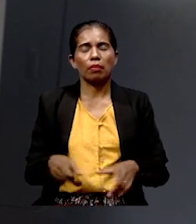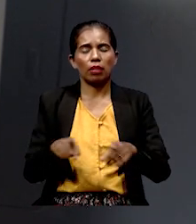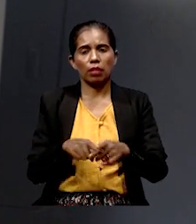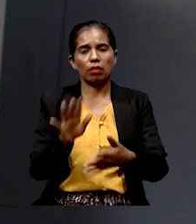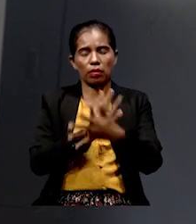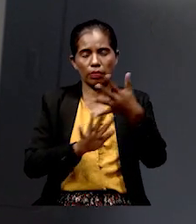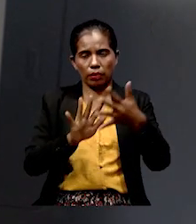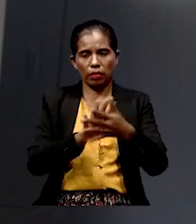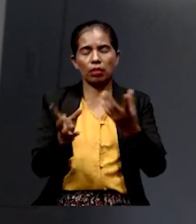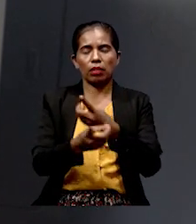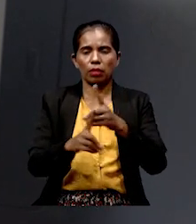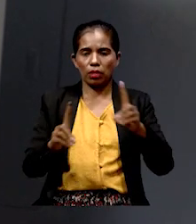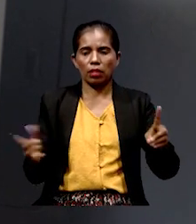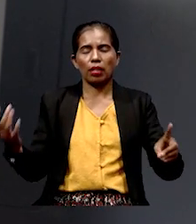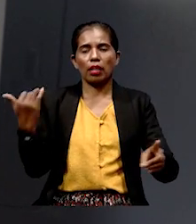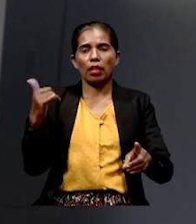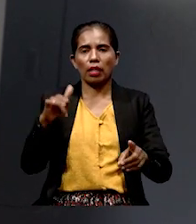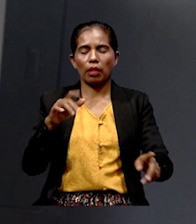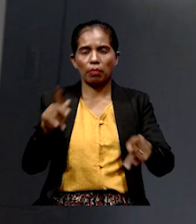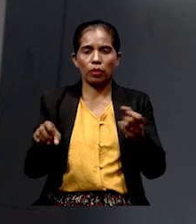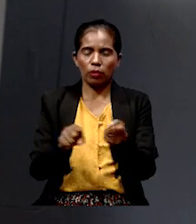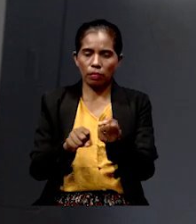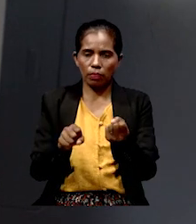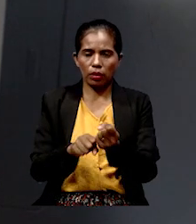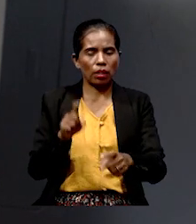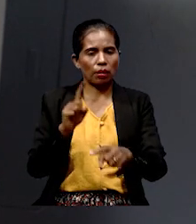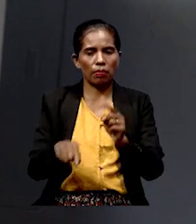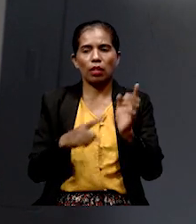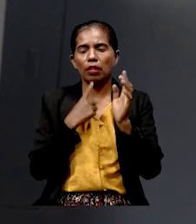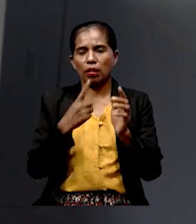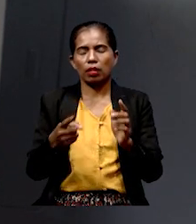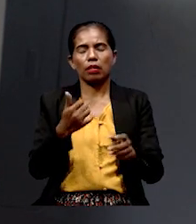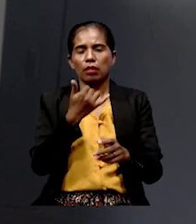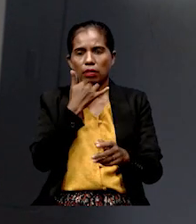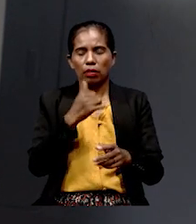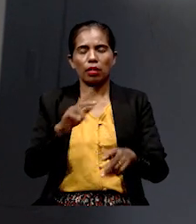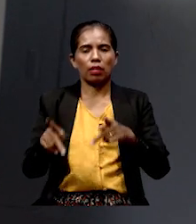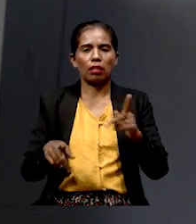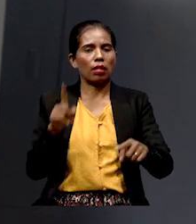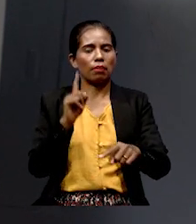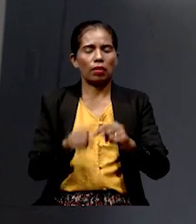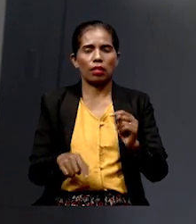sira ita apoiantes ou apoiantes la bele ta culpa va malu ita apoiantes militantes simpatizante la bele tau